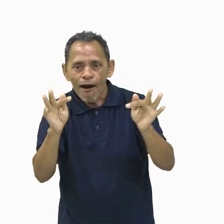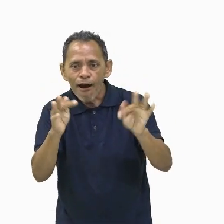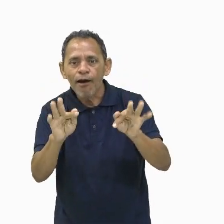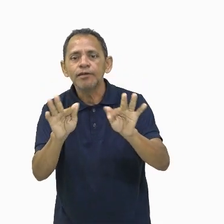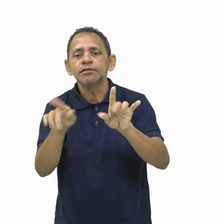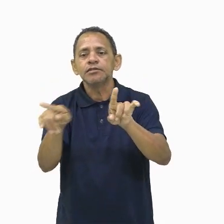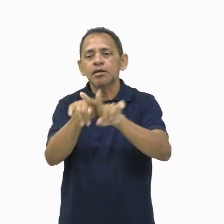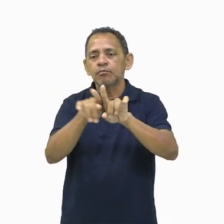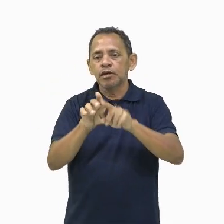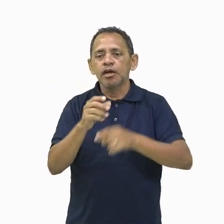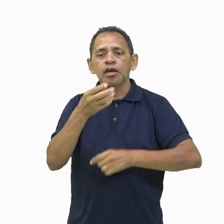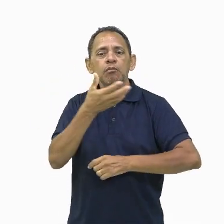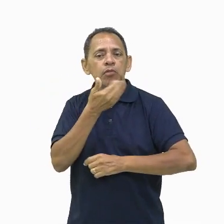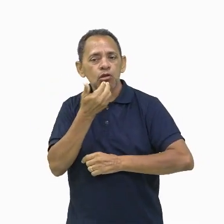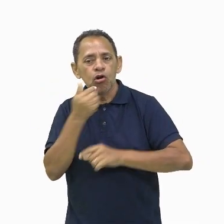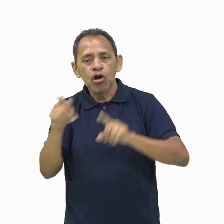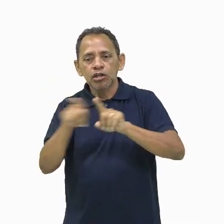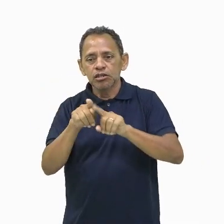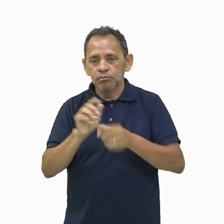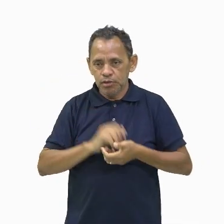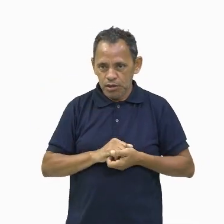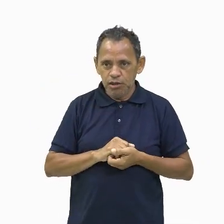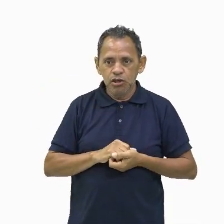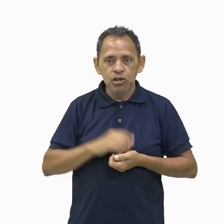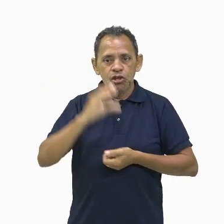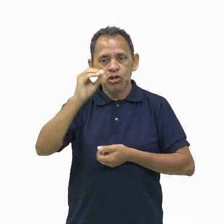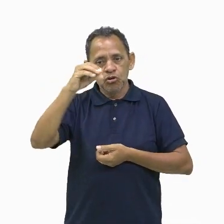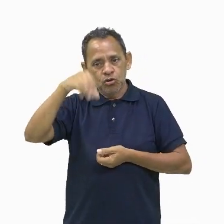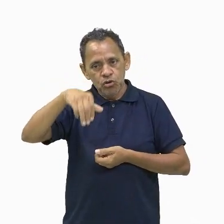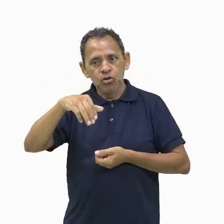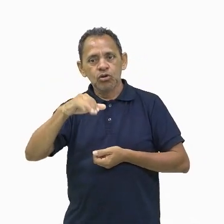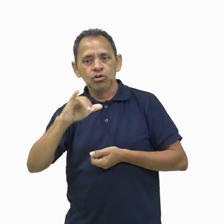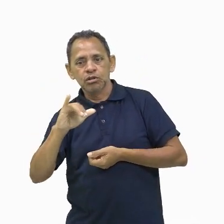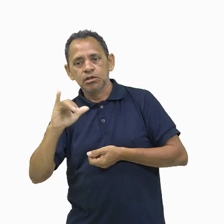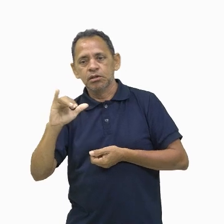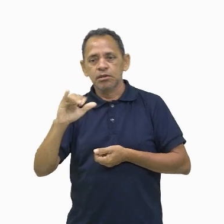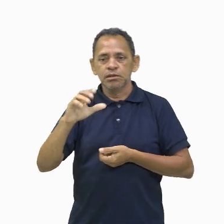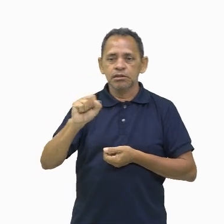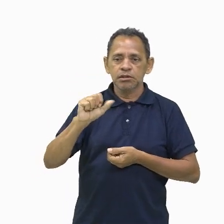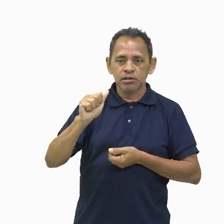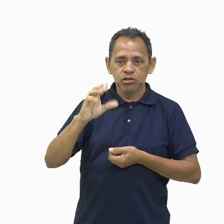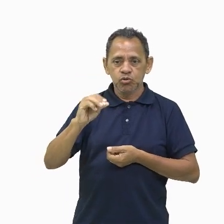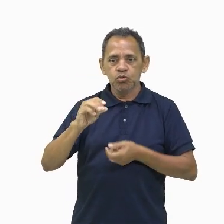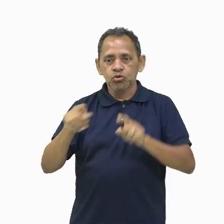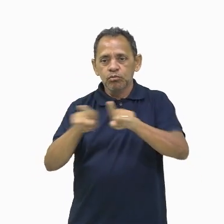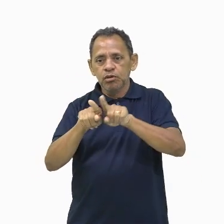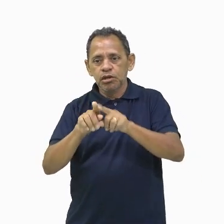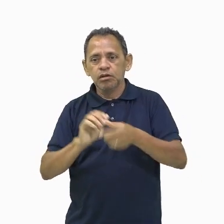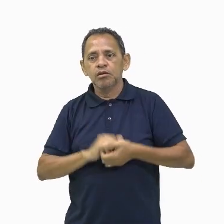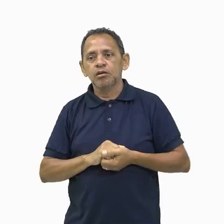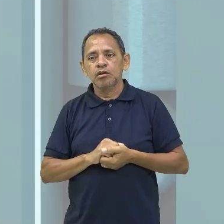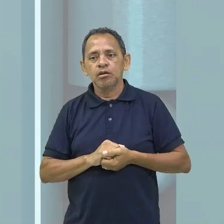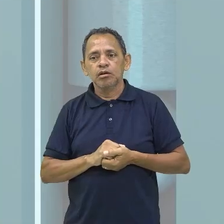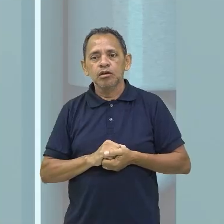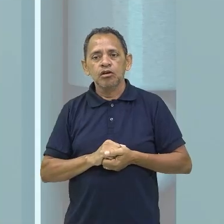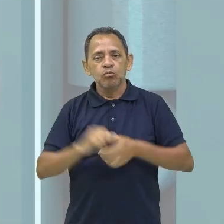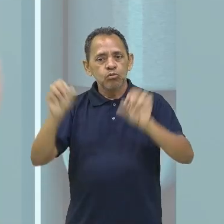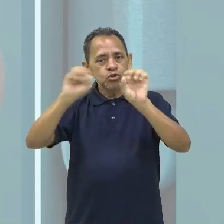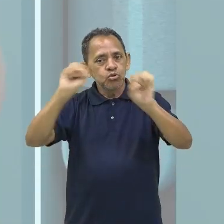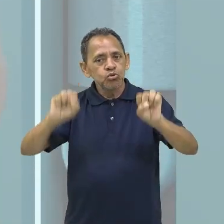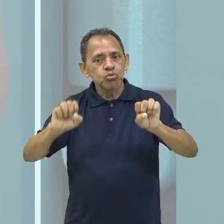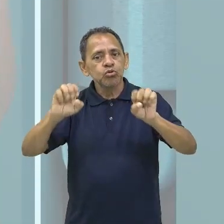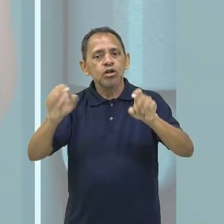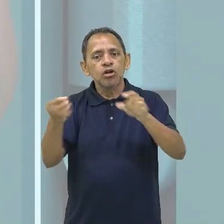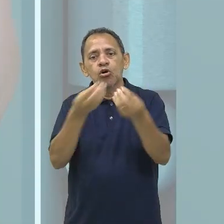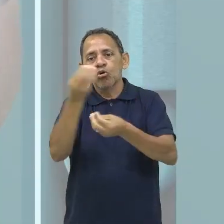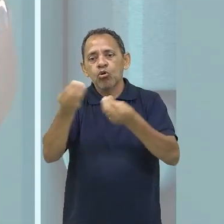ou ainda elegância, correto? Então, são formas de mexer um pouco com a